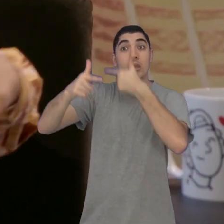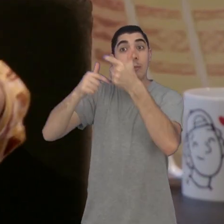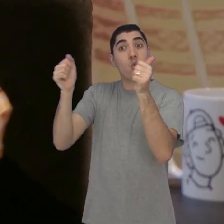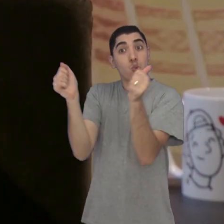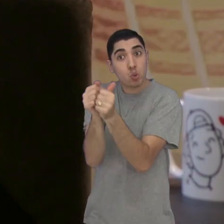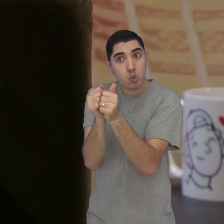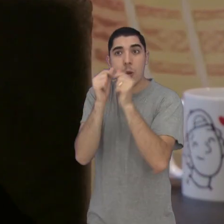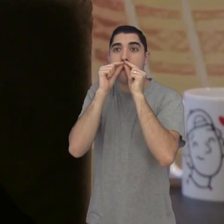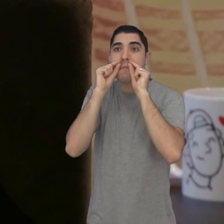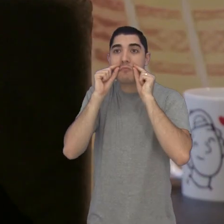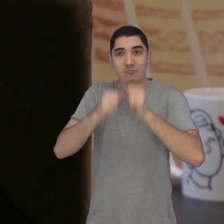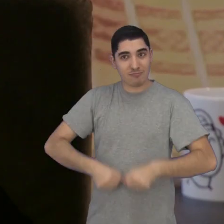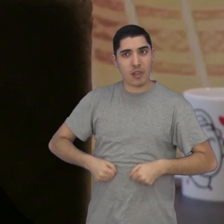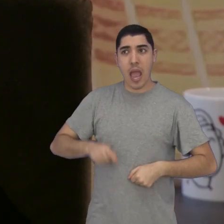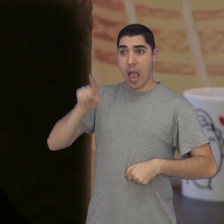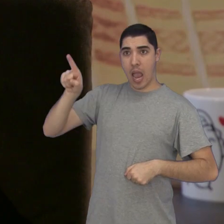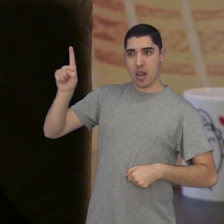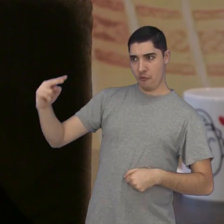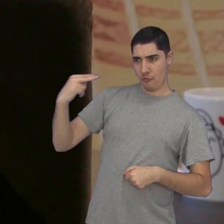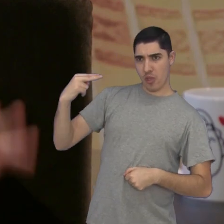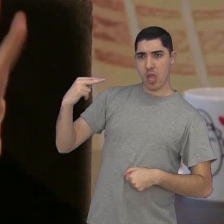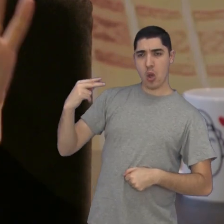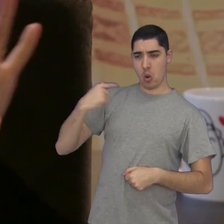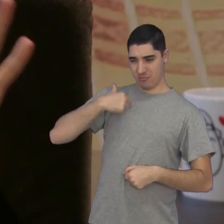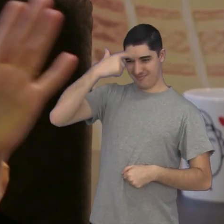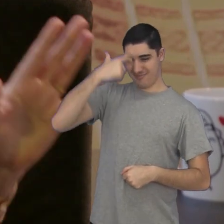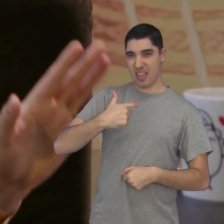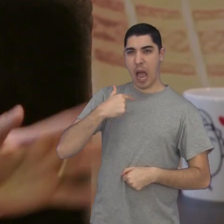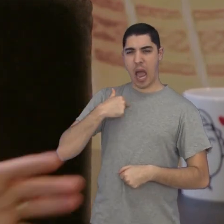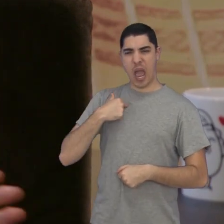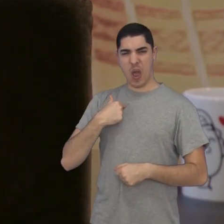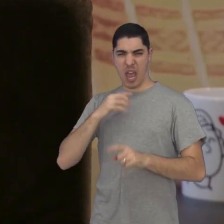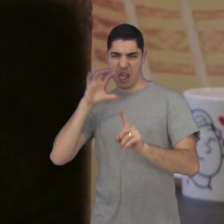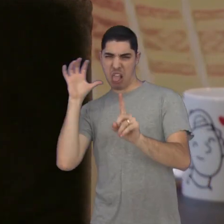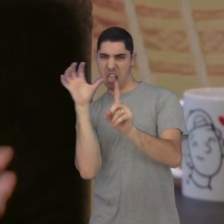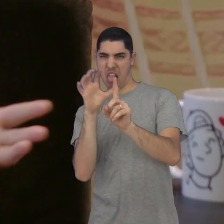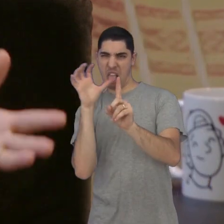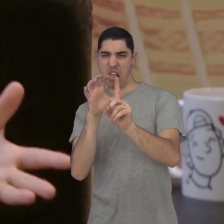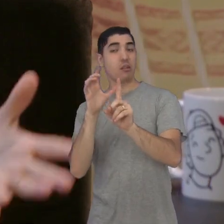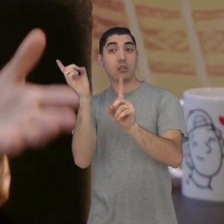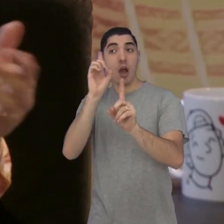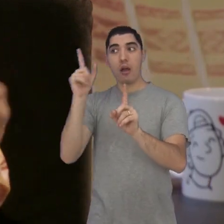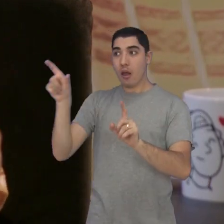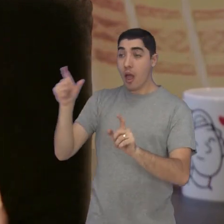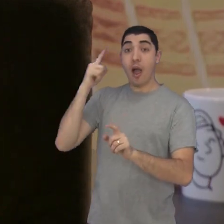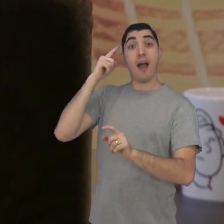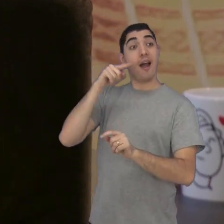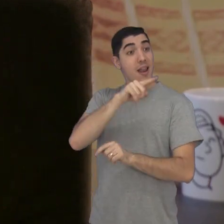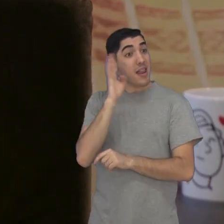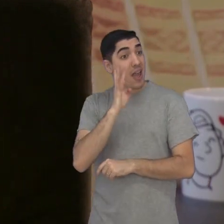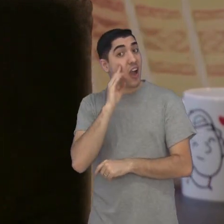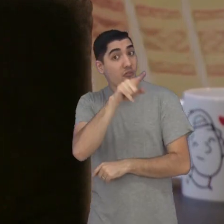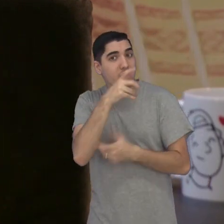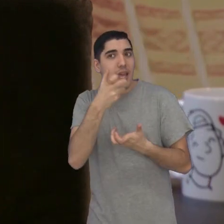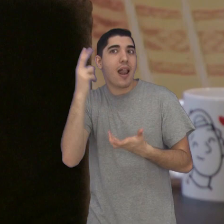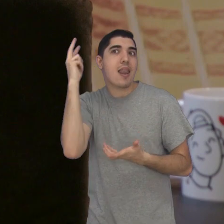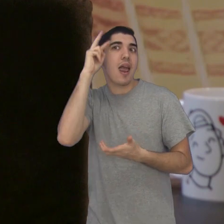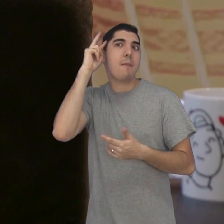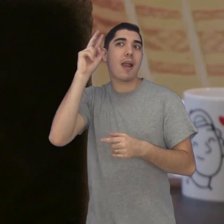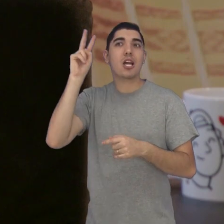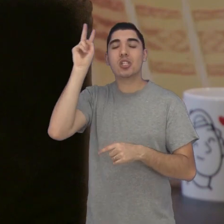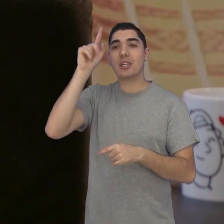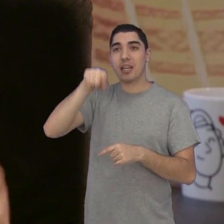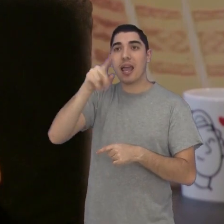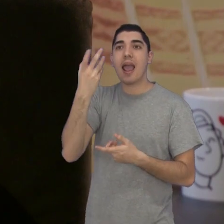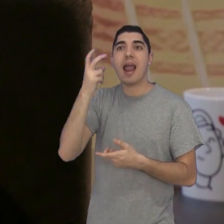que fez os filmes, e que viram isso não como uma ameaça à história dele, e sim como um resgate, um meio de perpetuar tudo